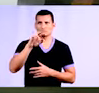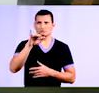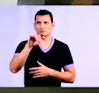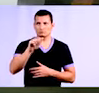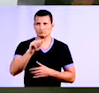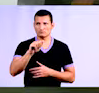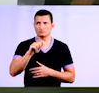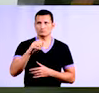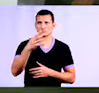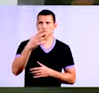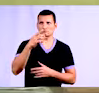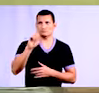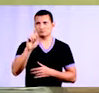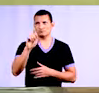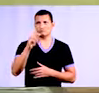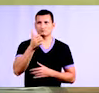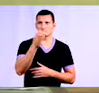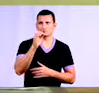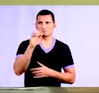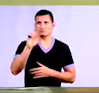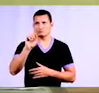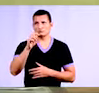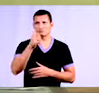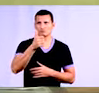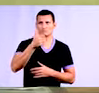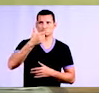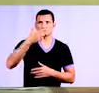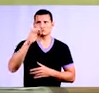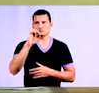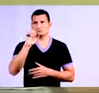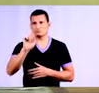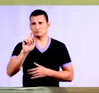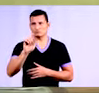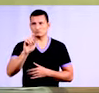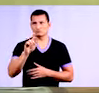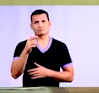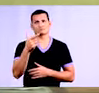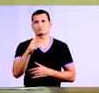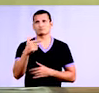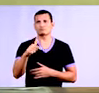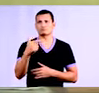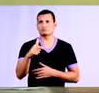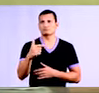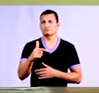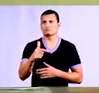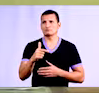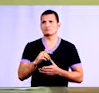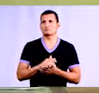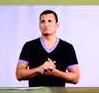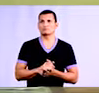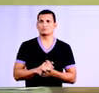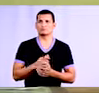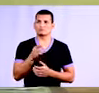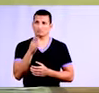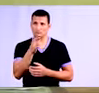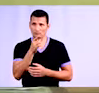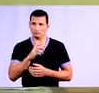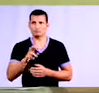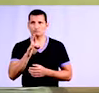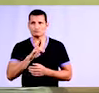enorme, 4 GB, 10 GB, 120 GB de memória. Na realidade, ele não tem isso. Né? Isso. À medida que ele vai usando,